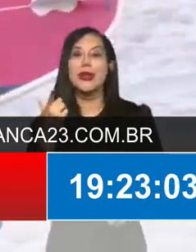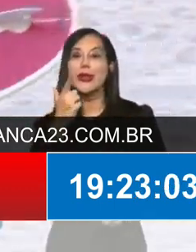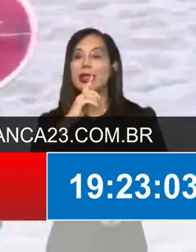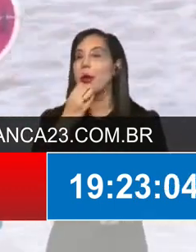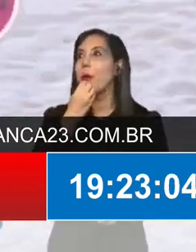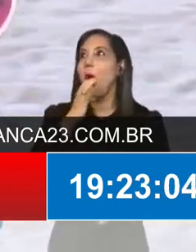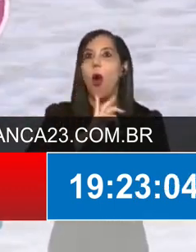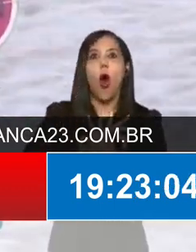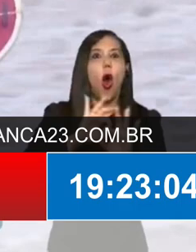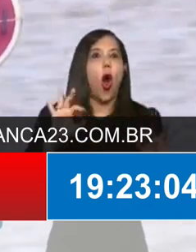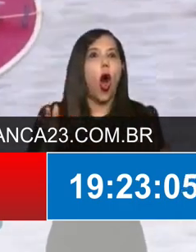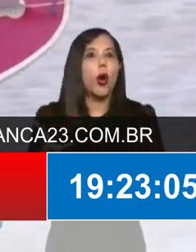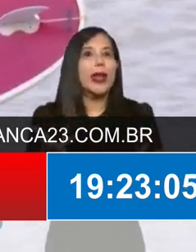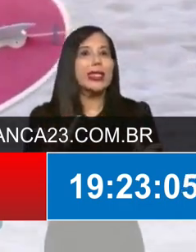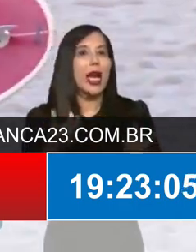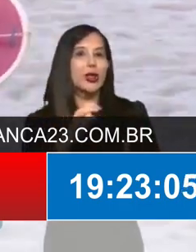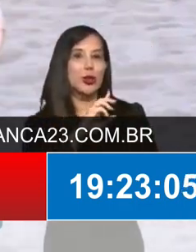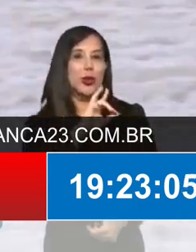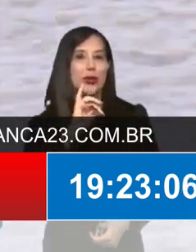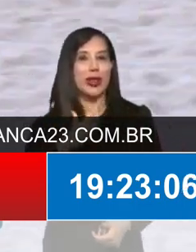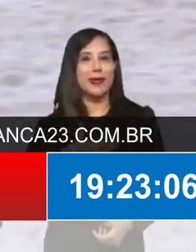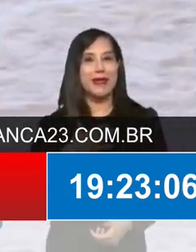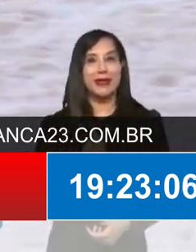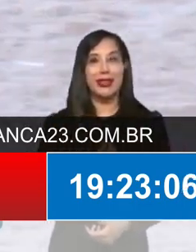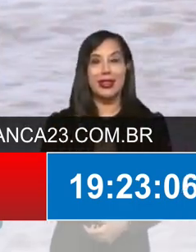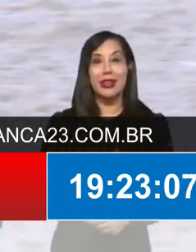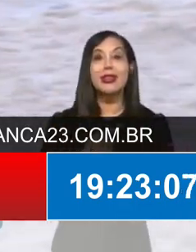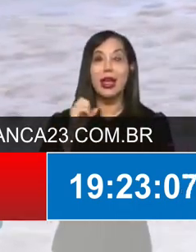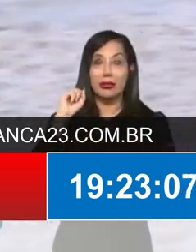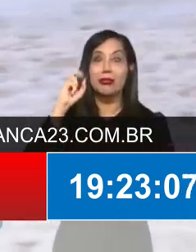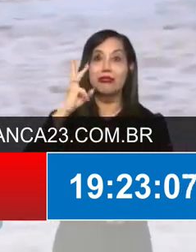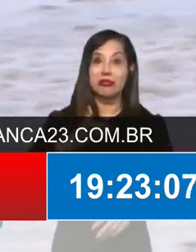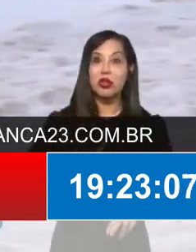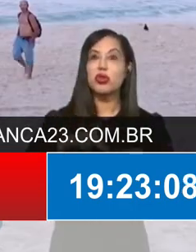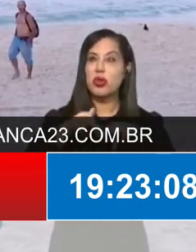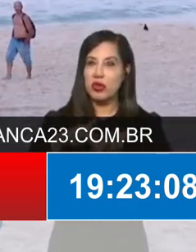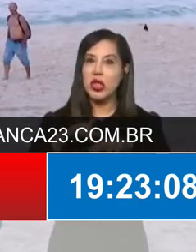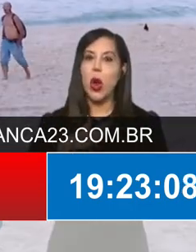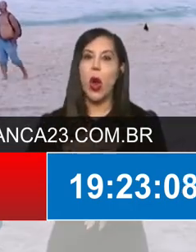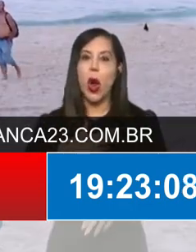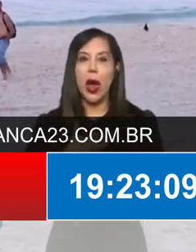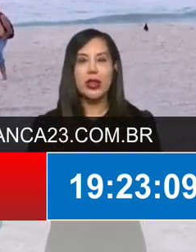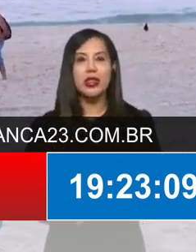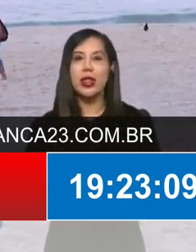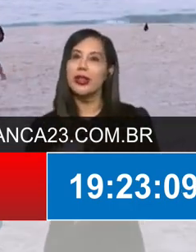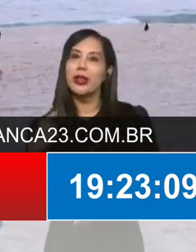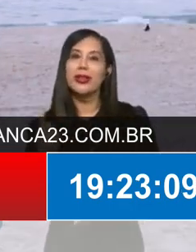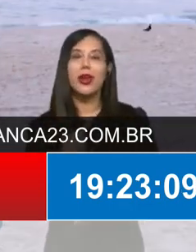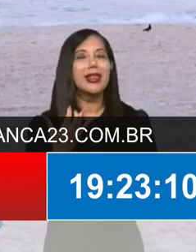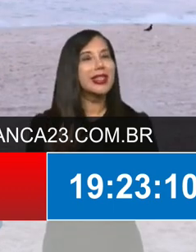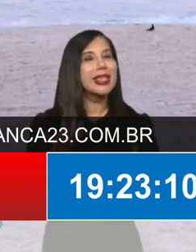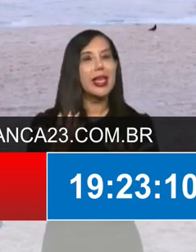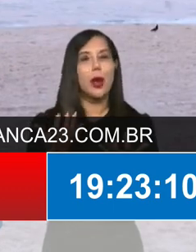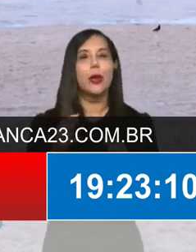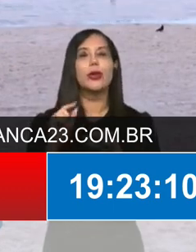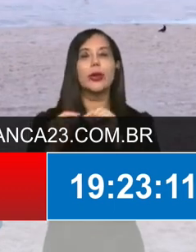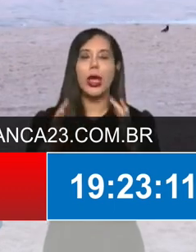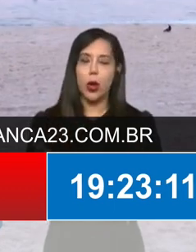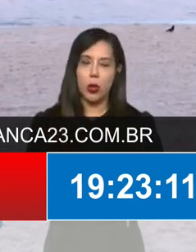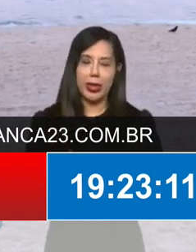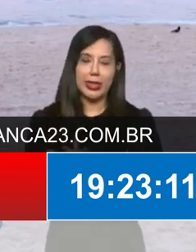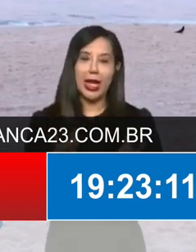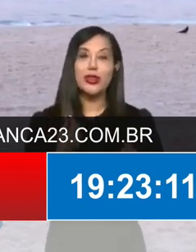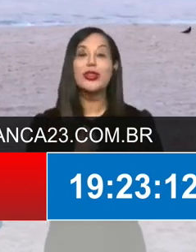Os primeiros horários da manhã também são os preferidos dos surfistas. E a gente busca aqui qualidade de